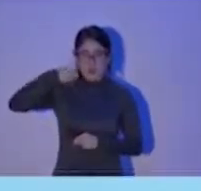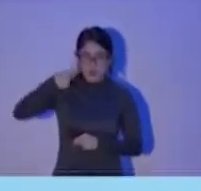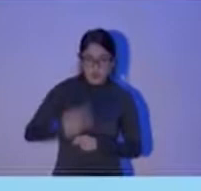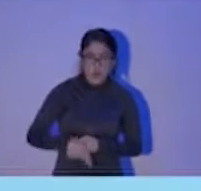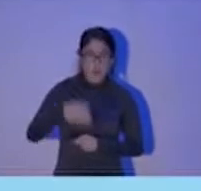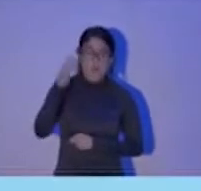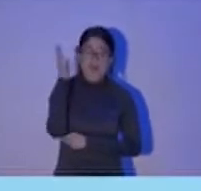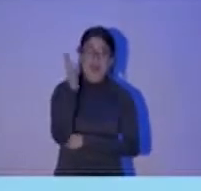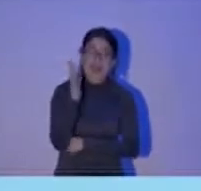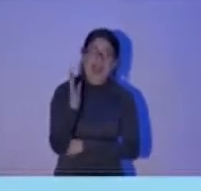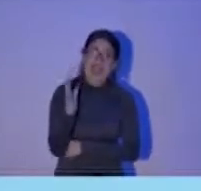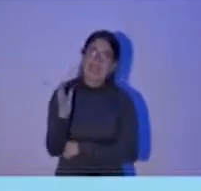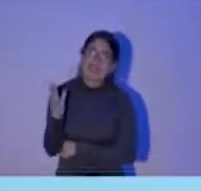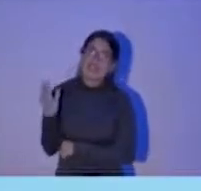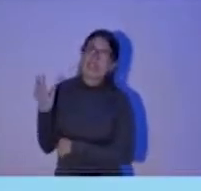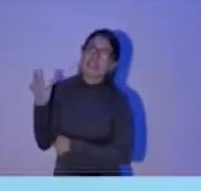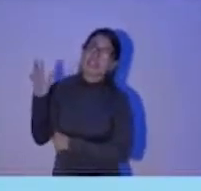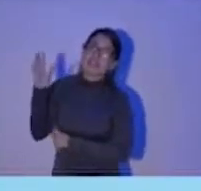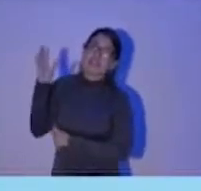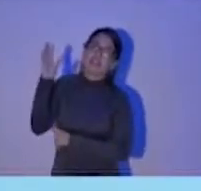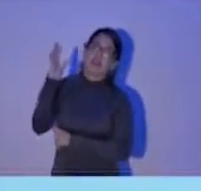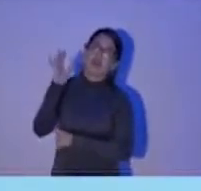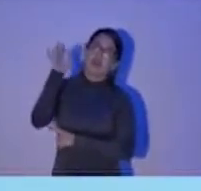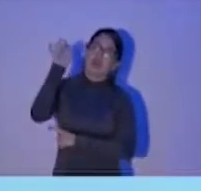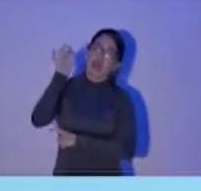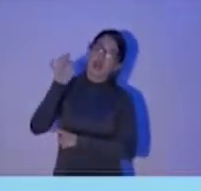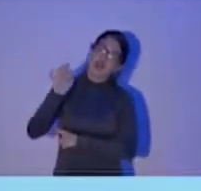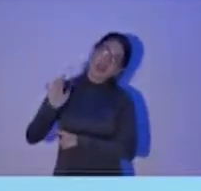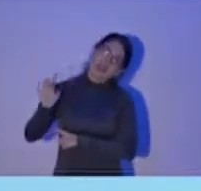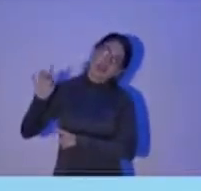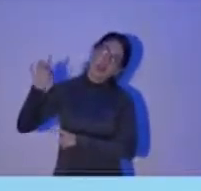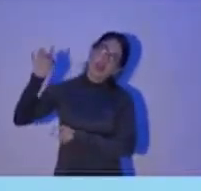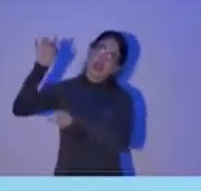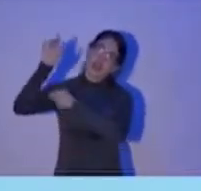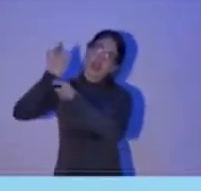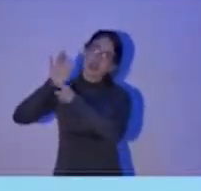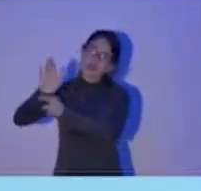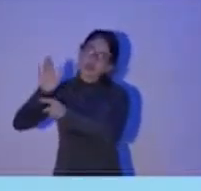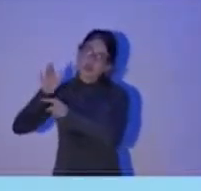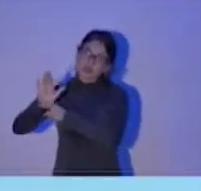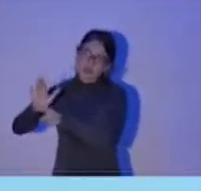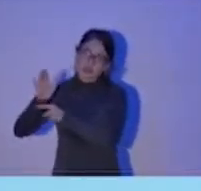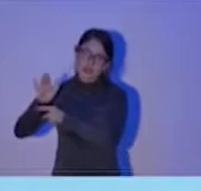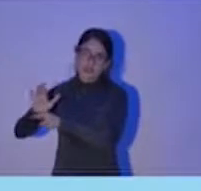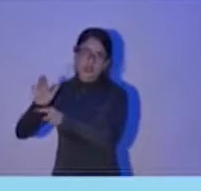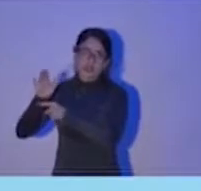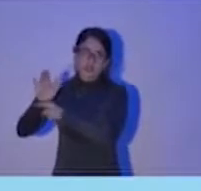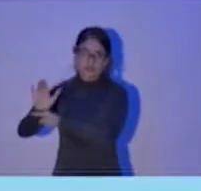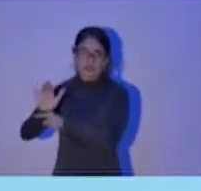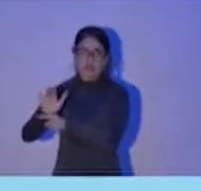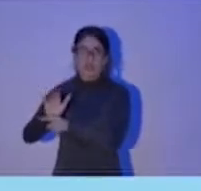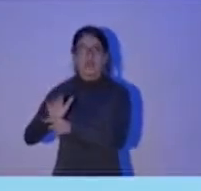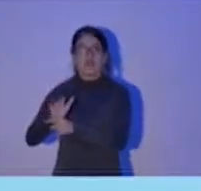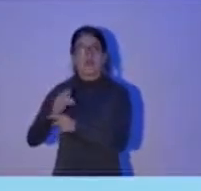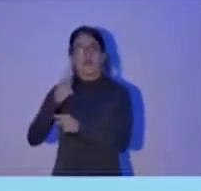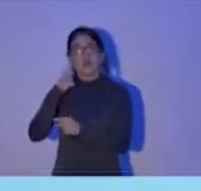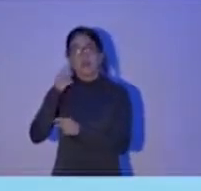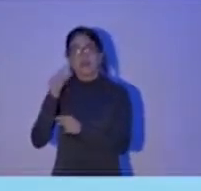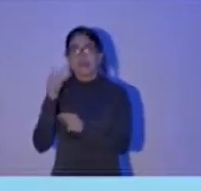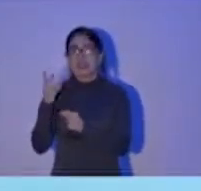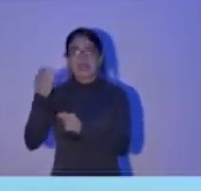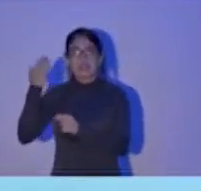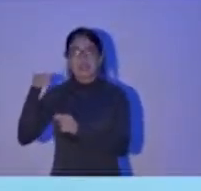de trabalhar em regime de colaboração para além de convênios de alimentação e transporte, que nem sempre